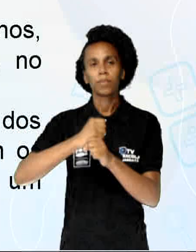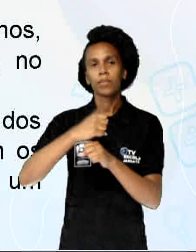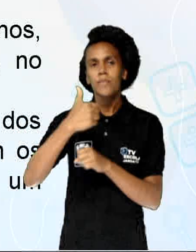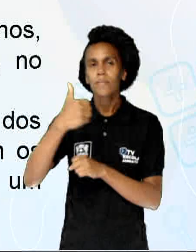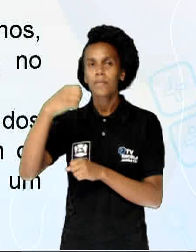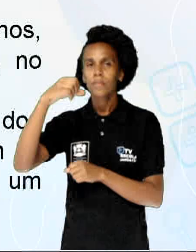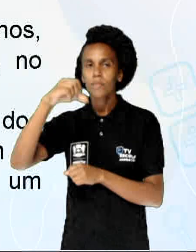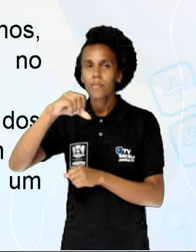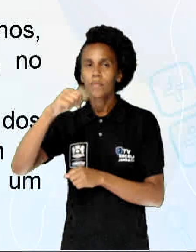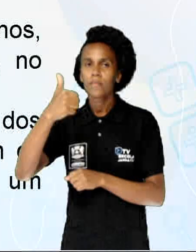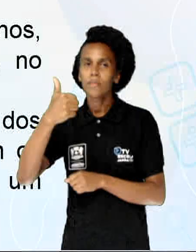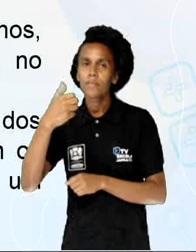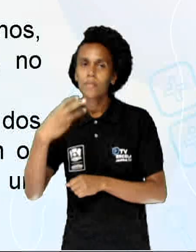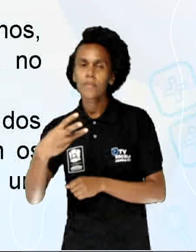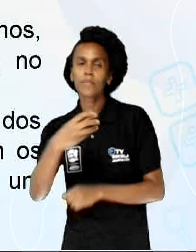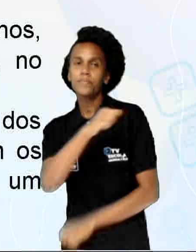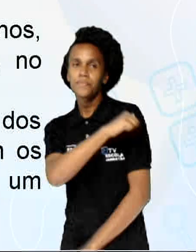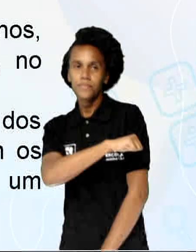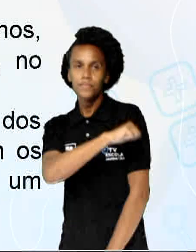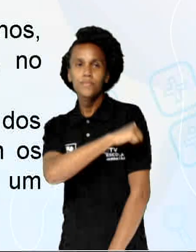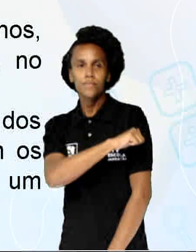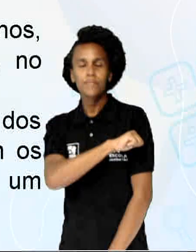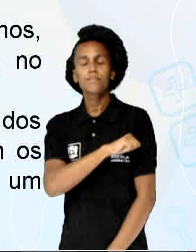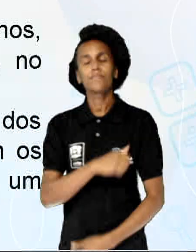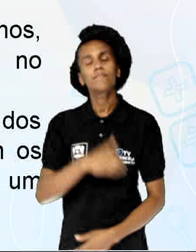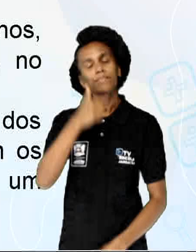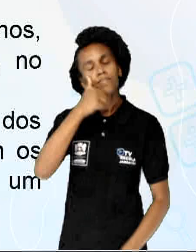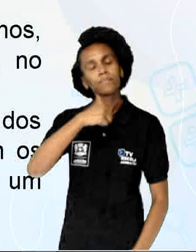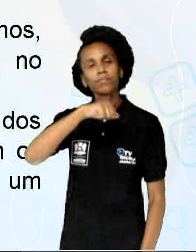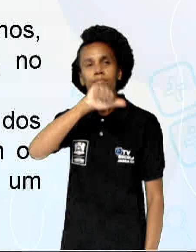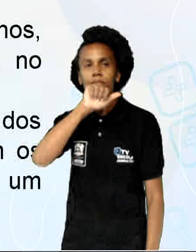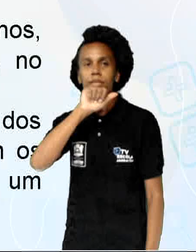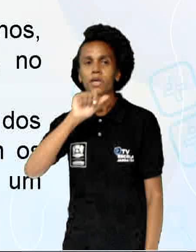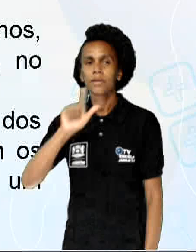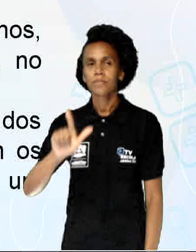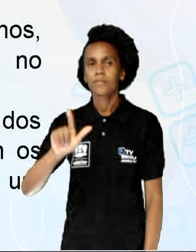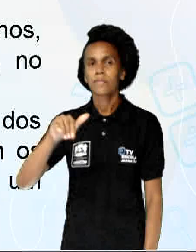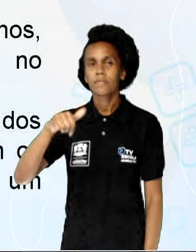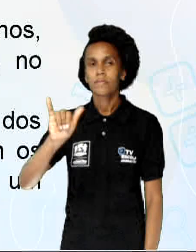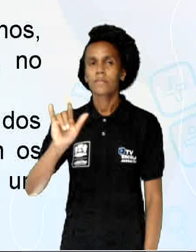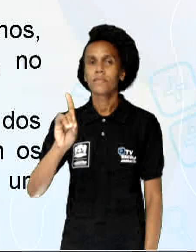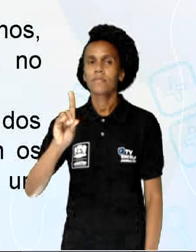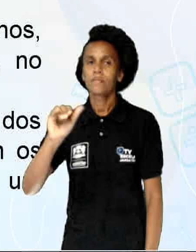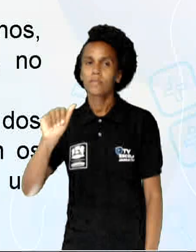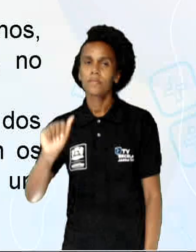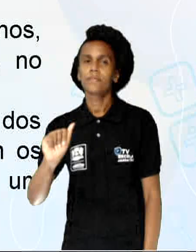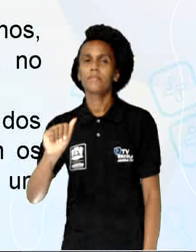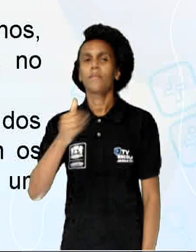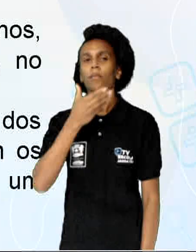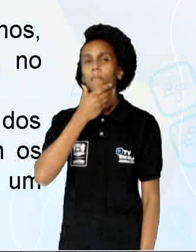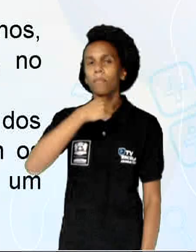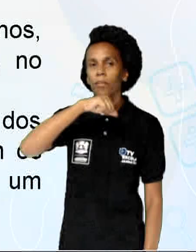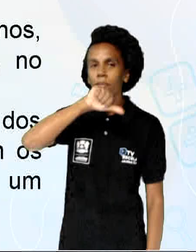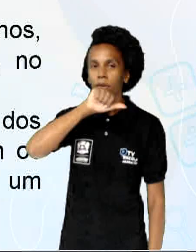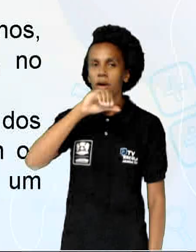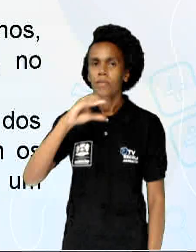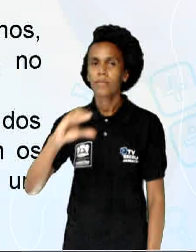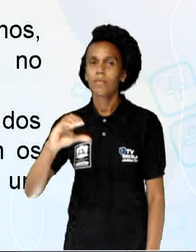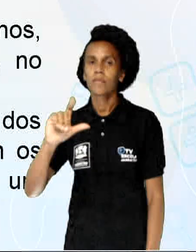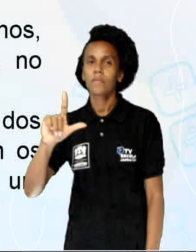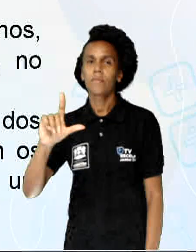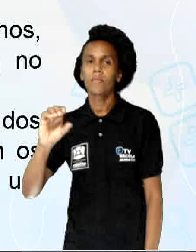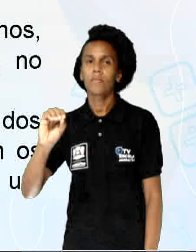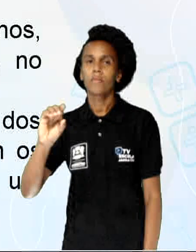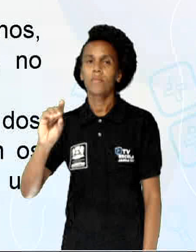Janeiro. Filho de Lídia Cruz de Moraes e Clodoaldo Pereira de Moraes, somente aos